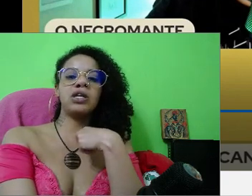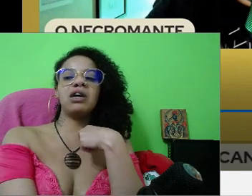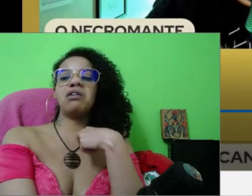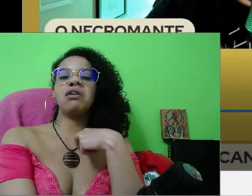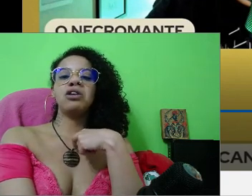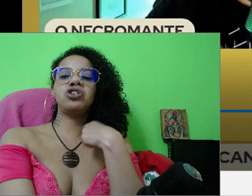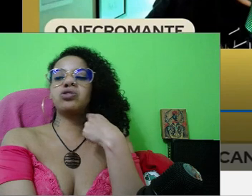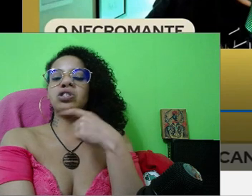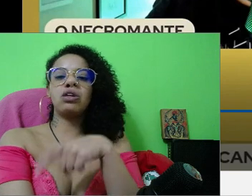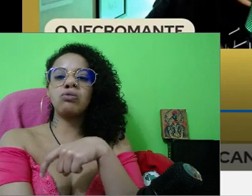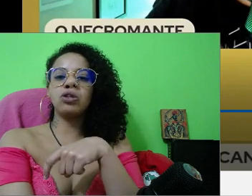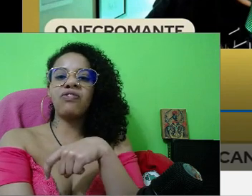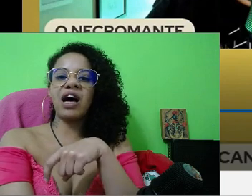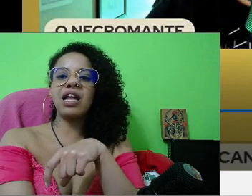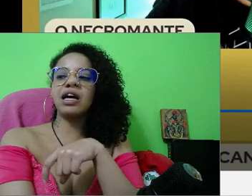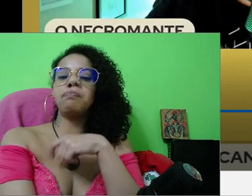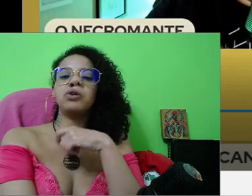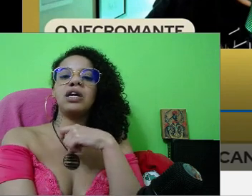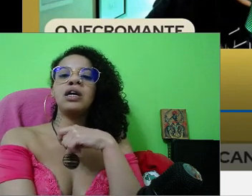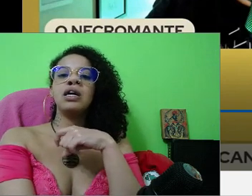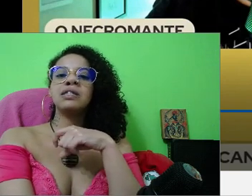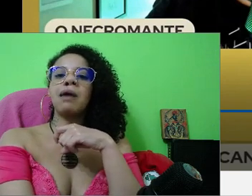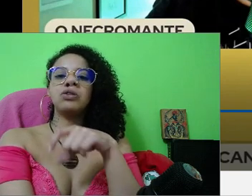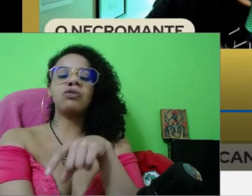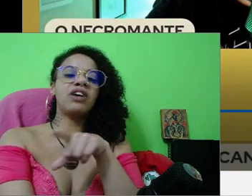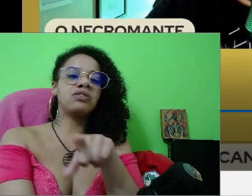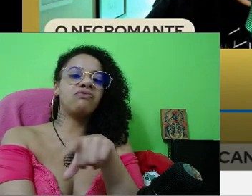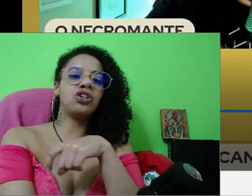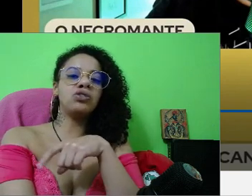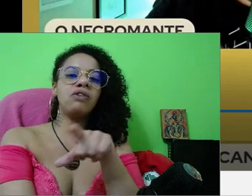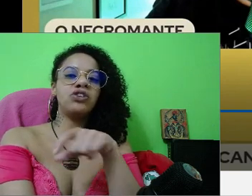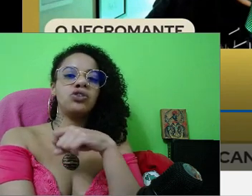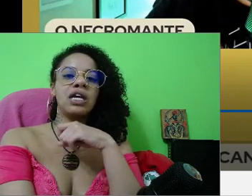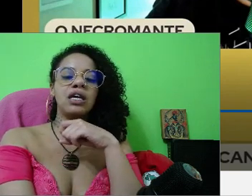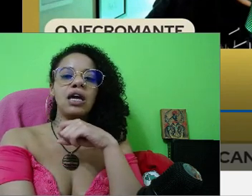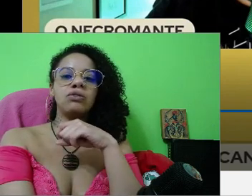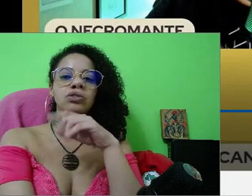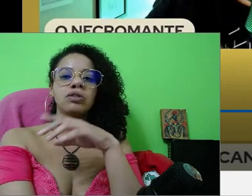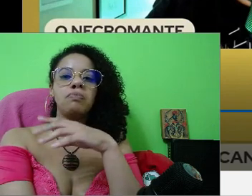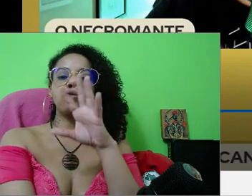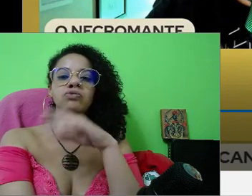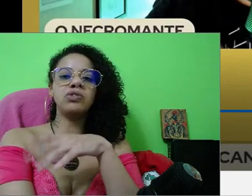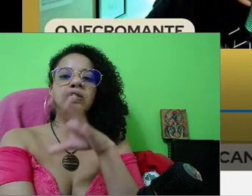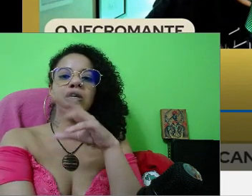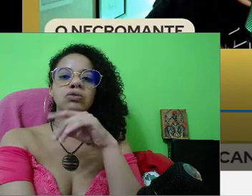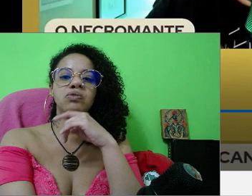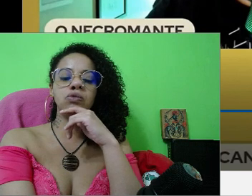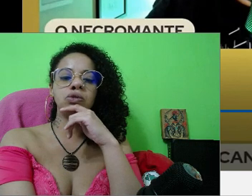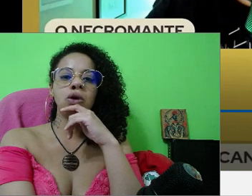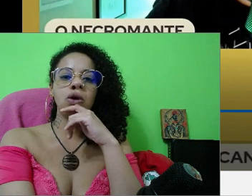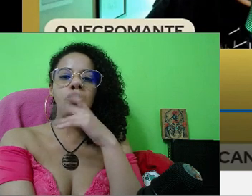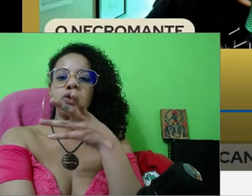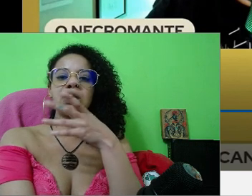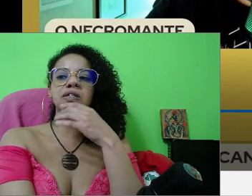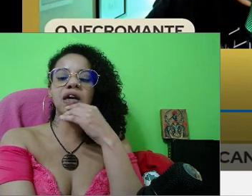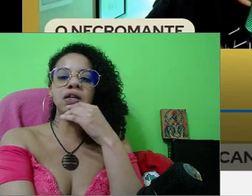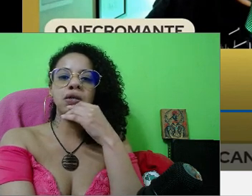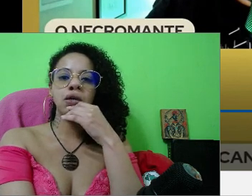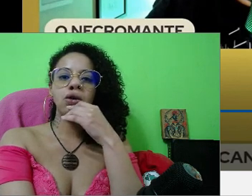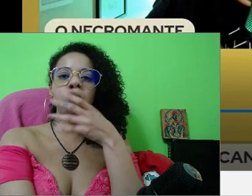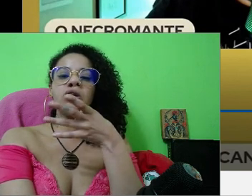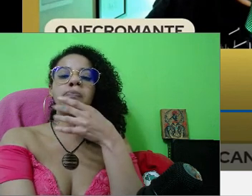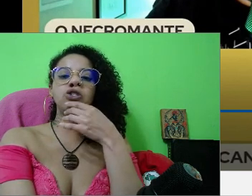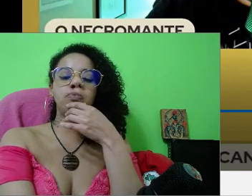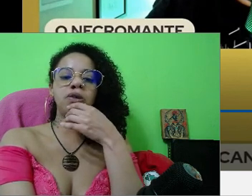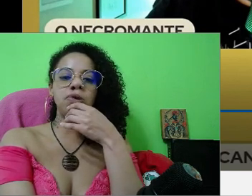e poder distorcer o que o outro fala e poder sabe tu faz um vídeo seu vídeo tem 500 e poucos mil 600 views o meu